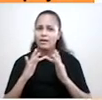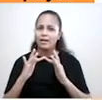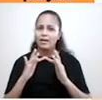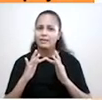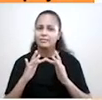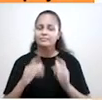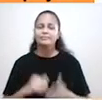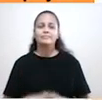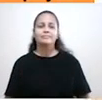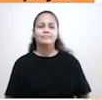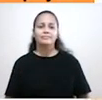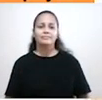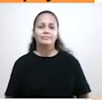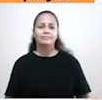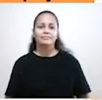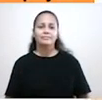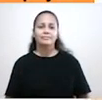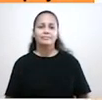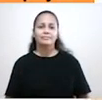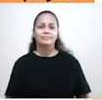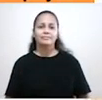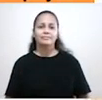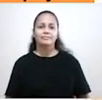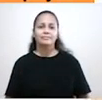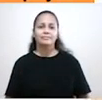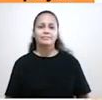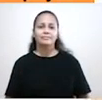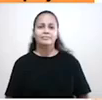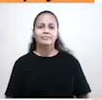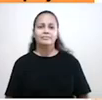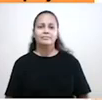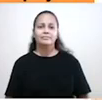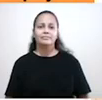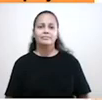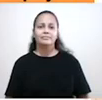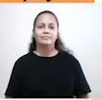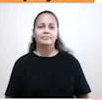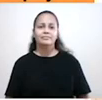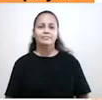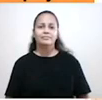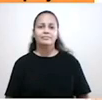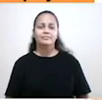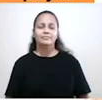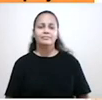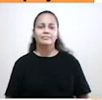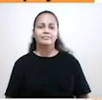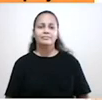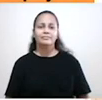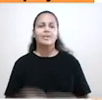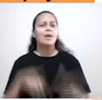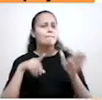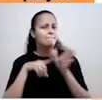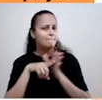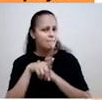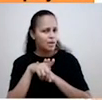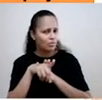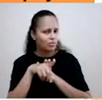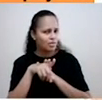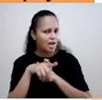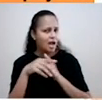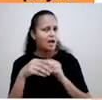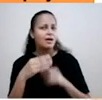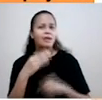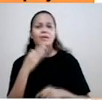agree, agreed. E o particípio, agreed também. Ask,